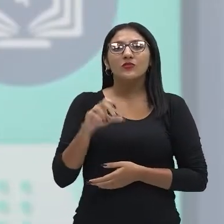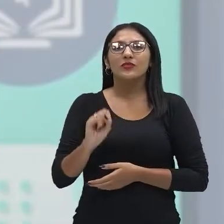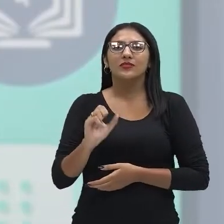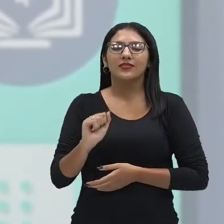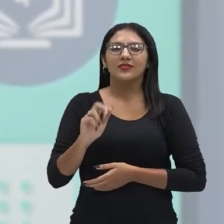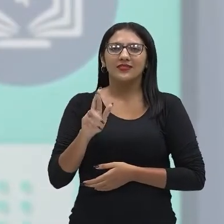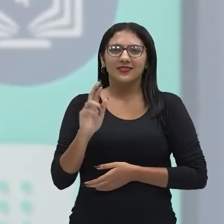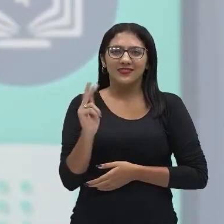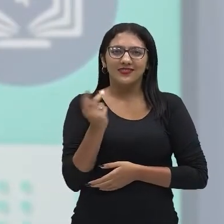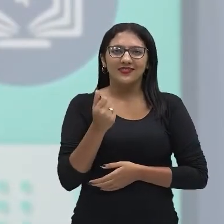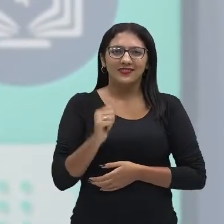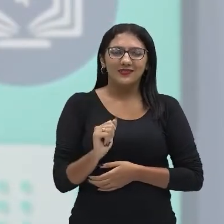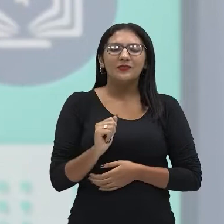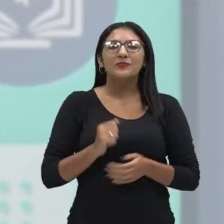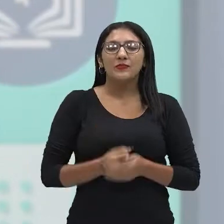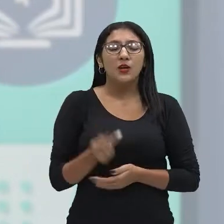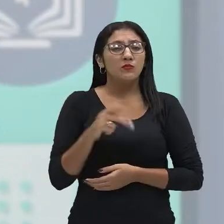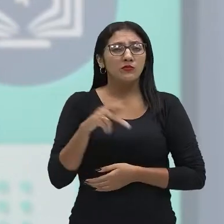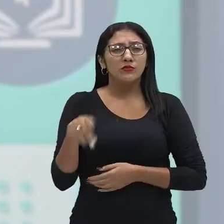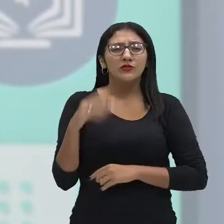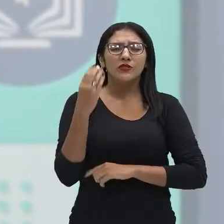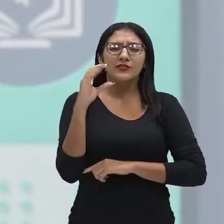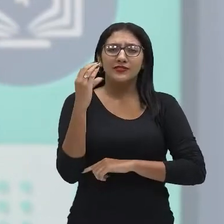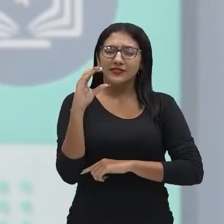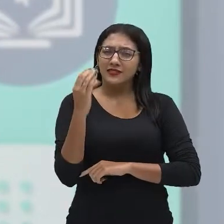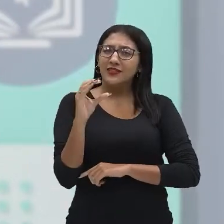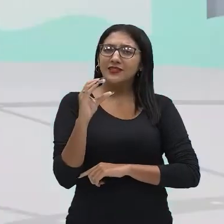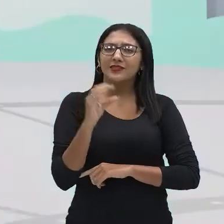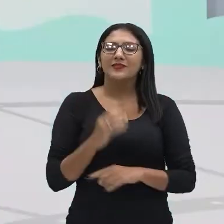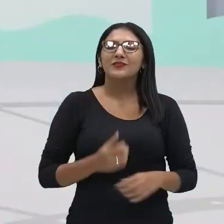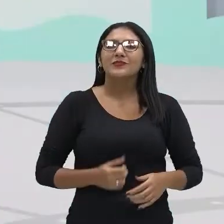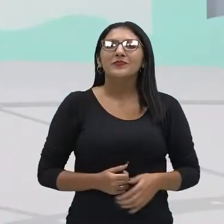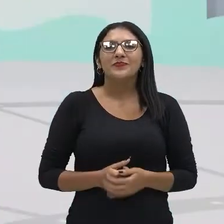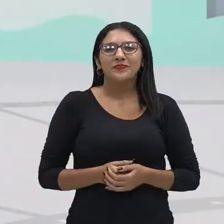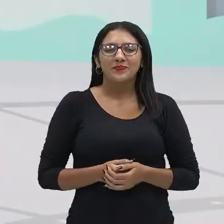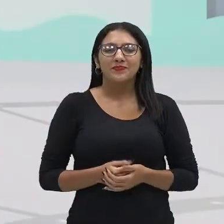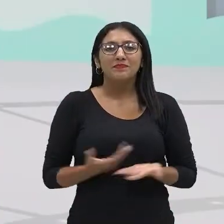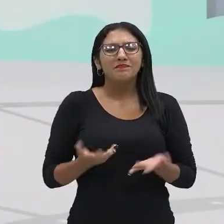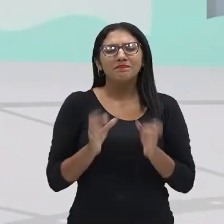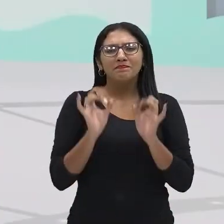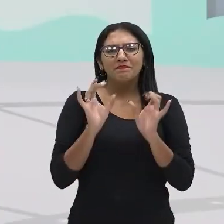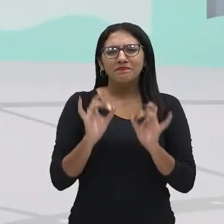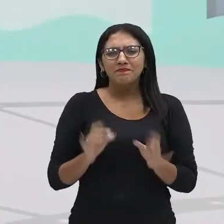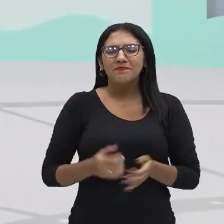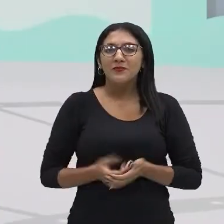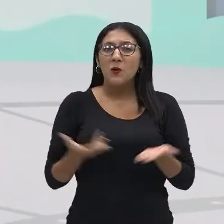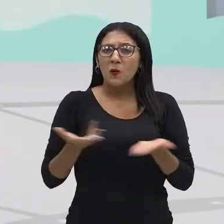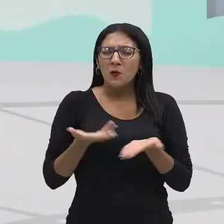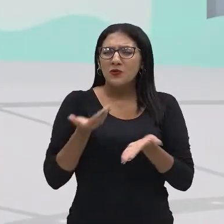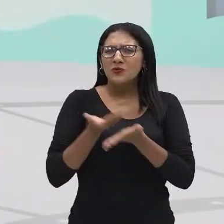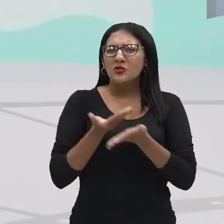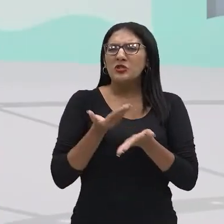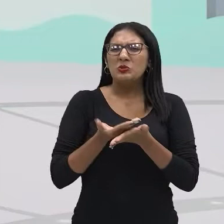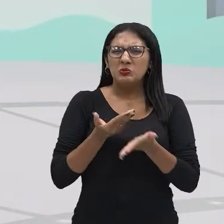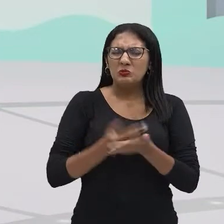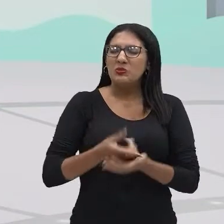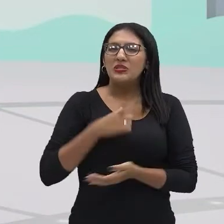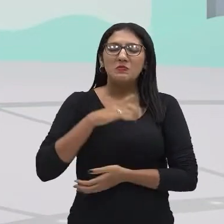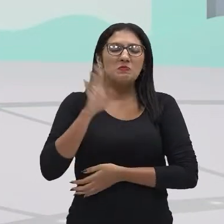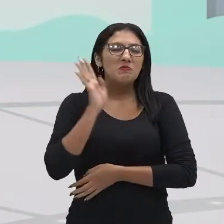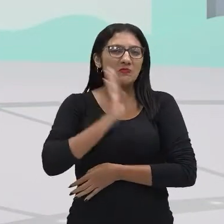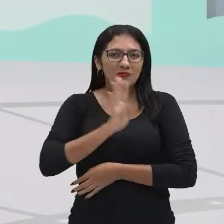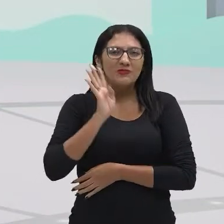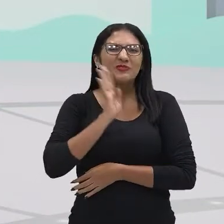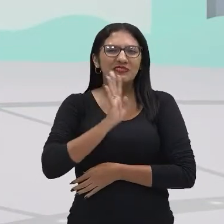Sara Arinana, professora de Ciências. Queridos, a nossa aula hoje está